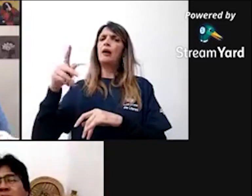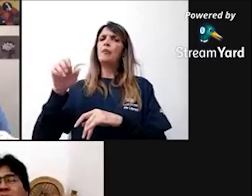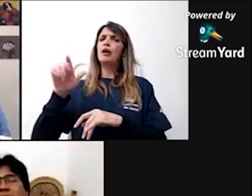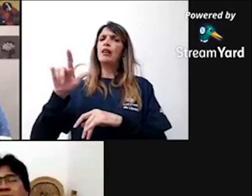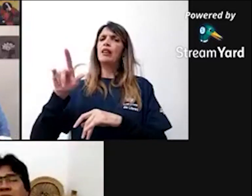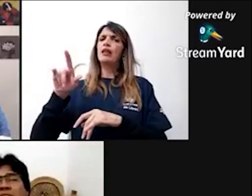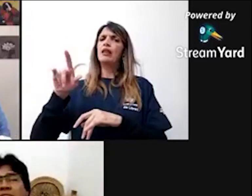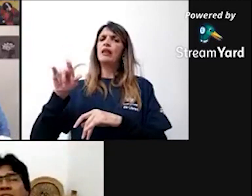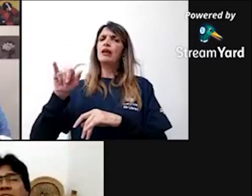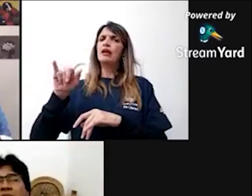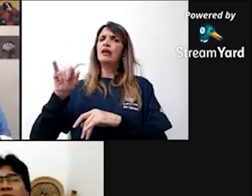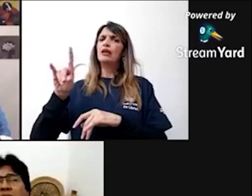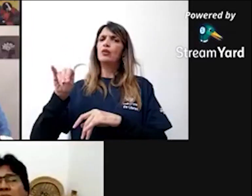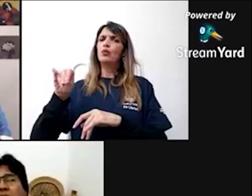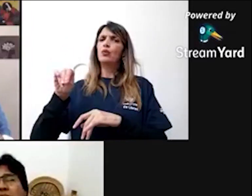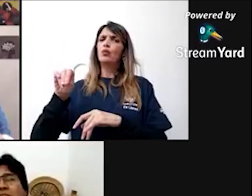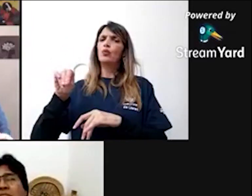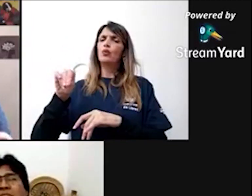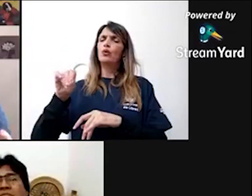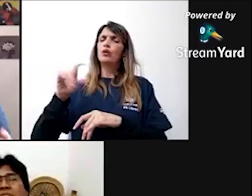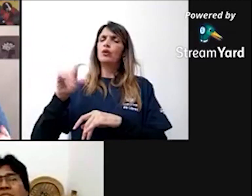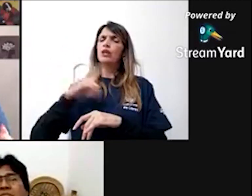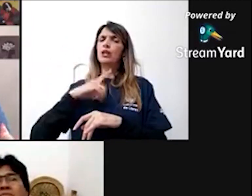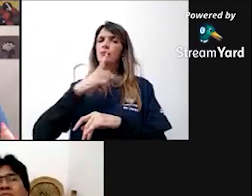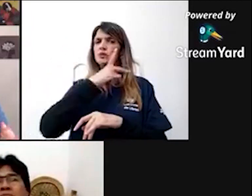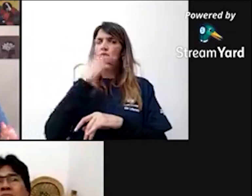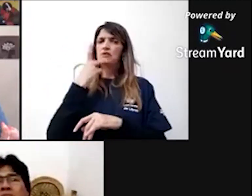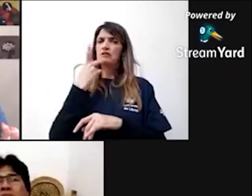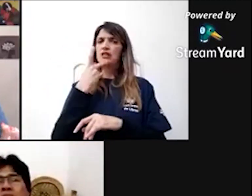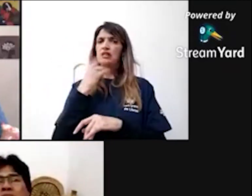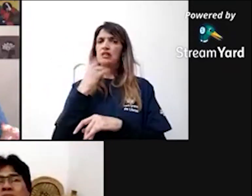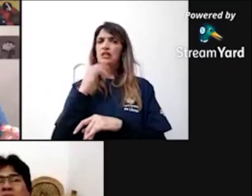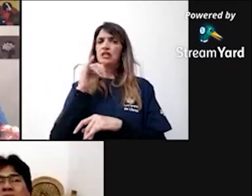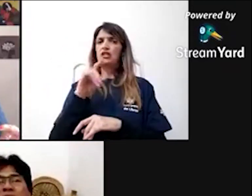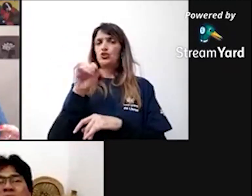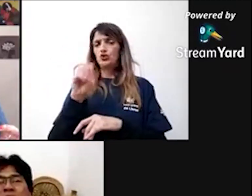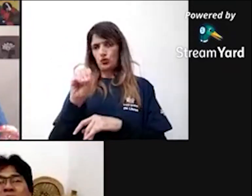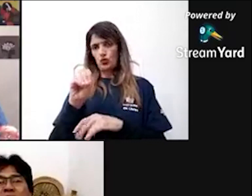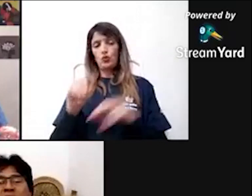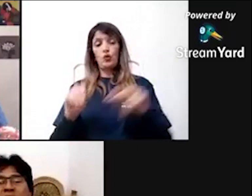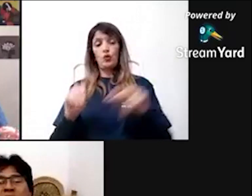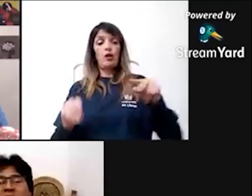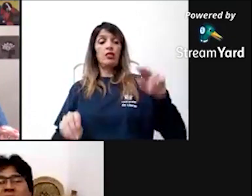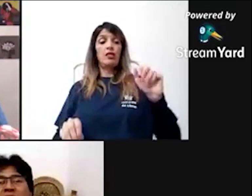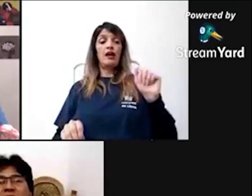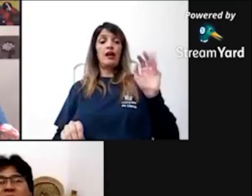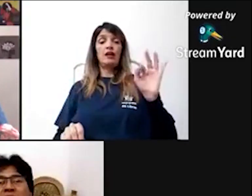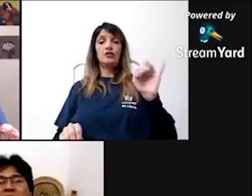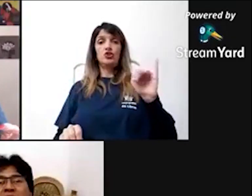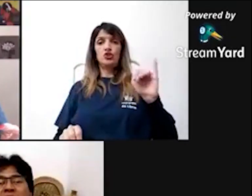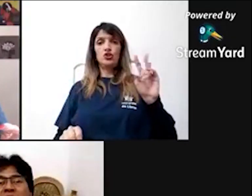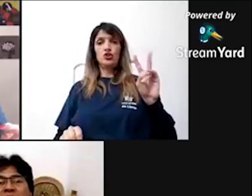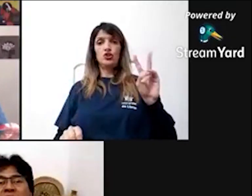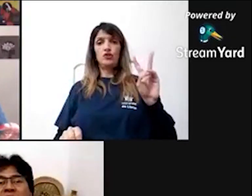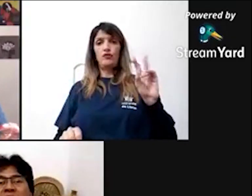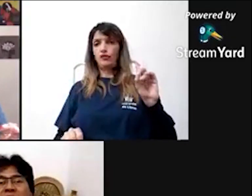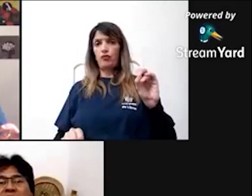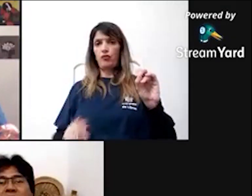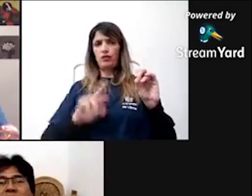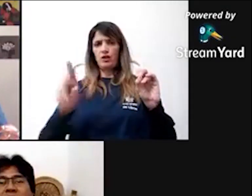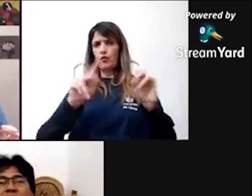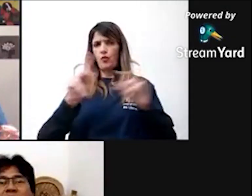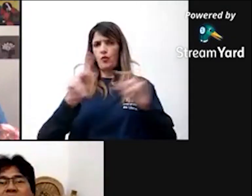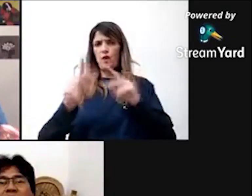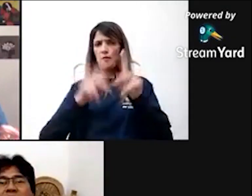tem pessoas que dizem que índio é a mesma coisa que nativo, são povos nativos. Nós não somos povos nativos, nós somos